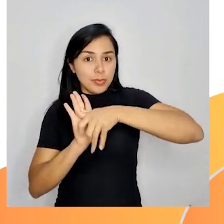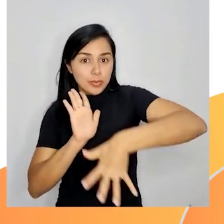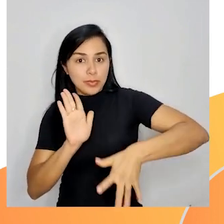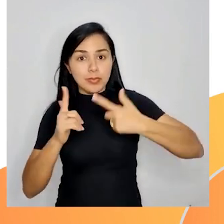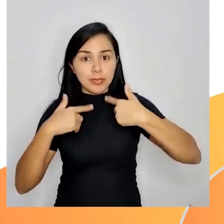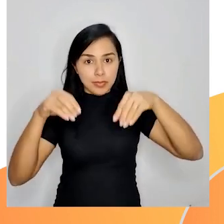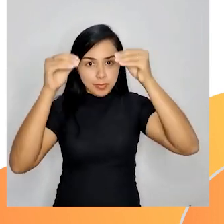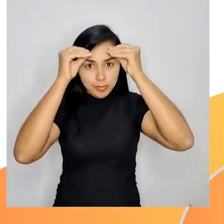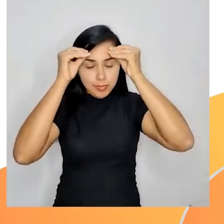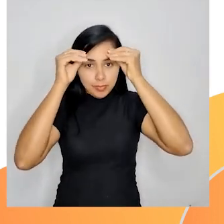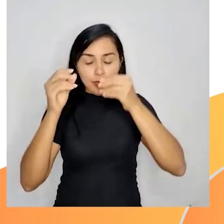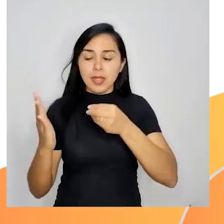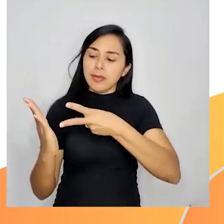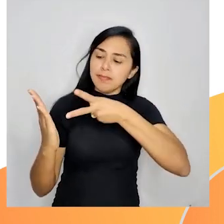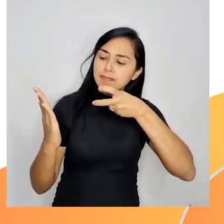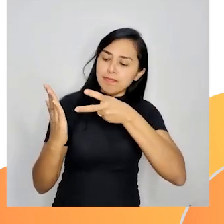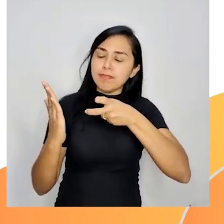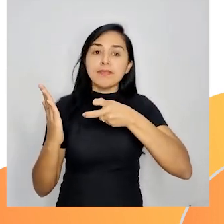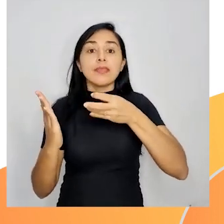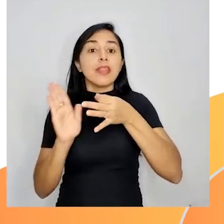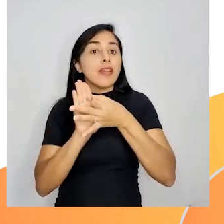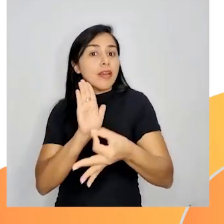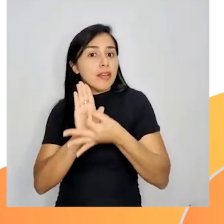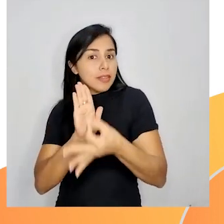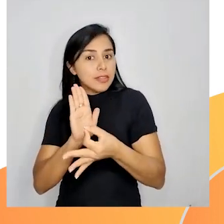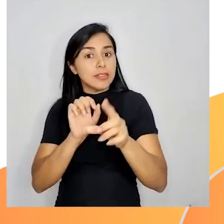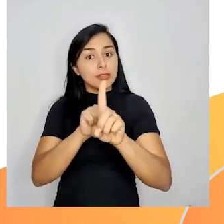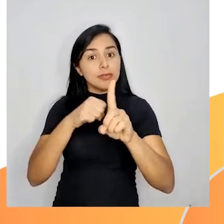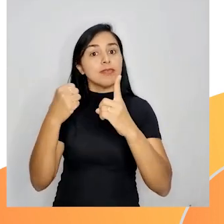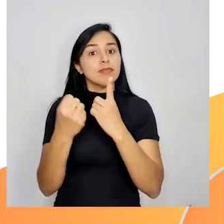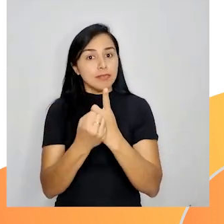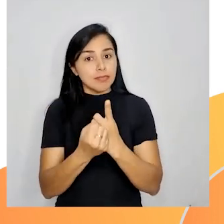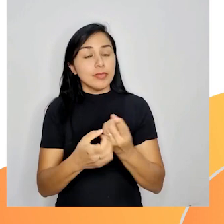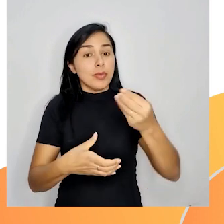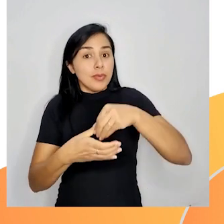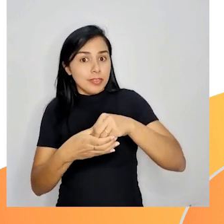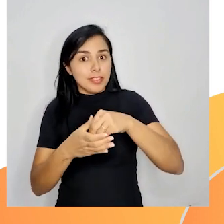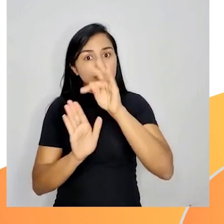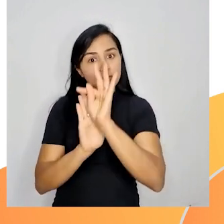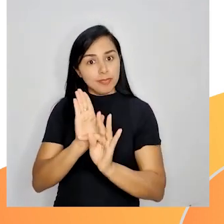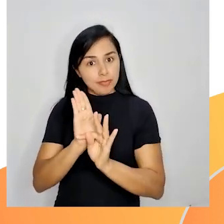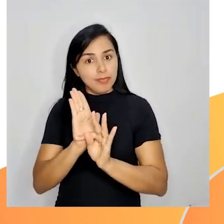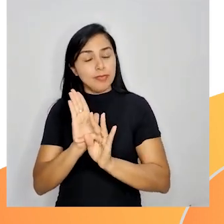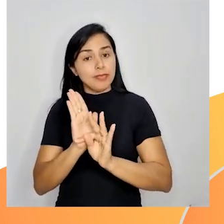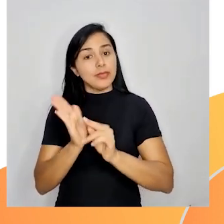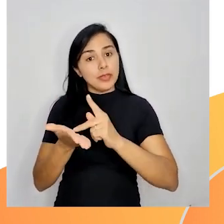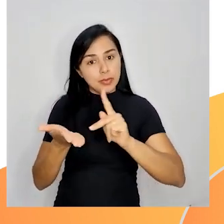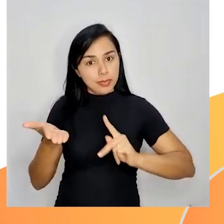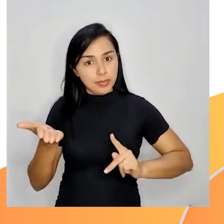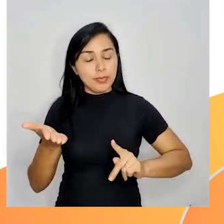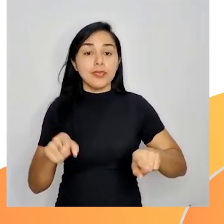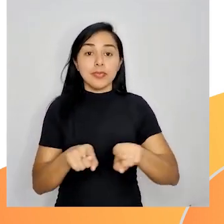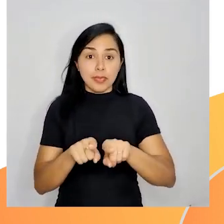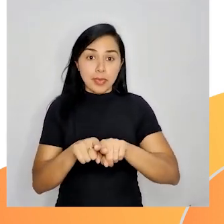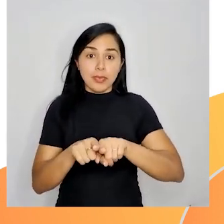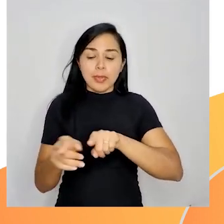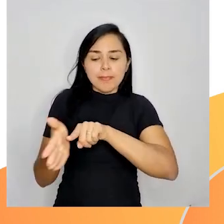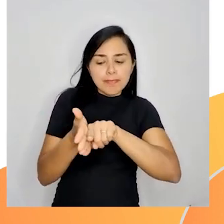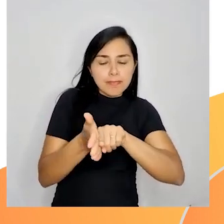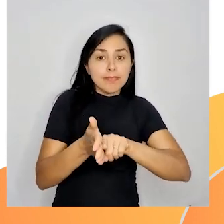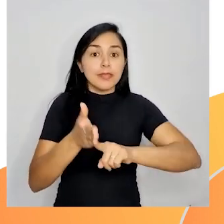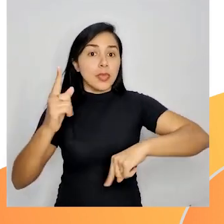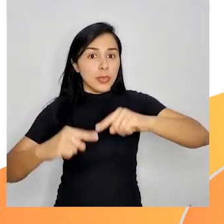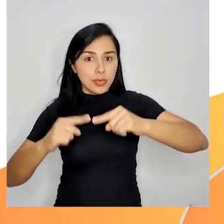a crítica social que permeia os poemas. Explorar os recursos estilísticos presentes em ambos